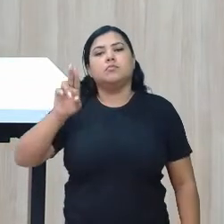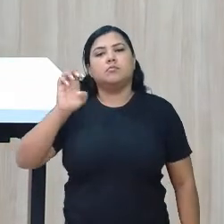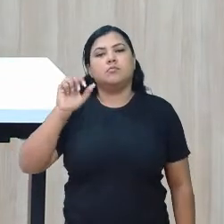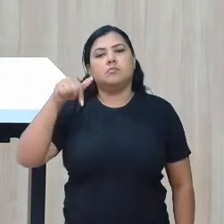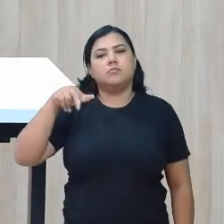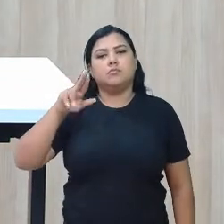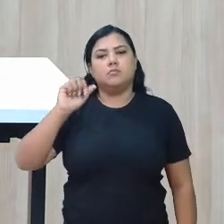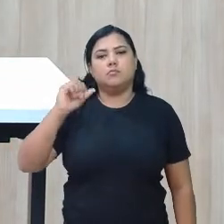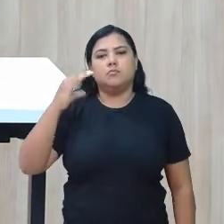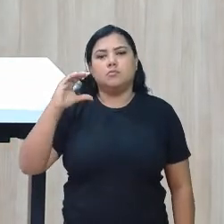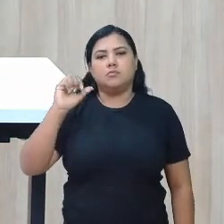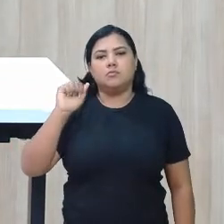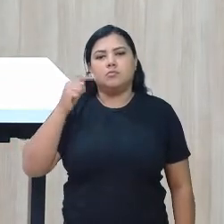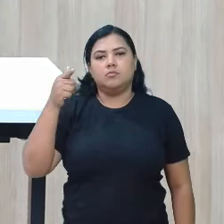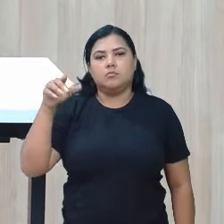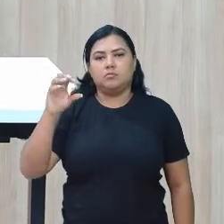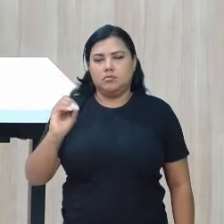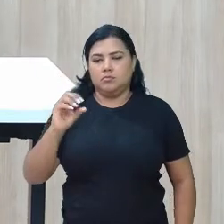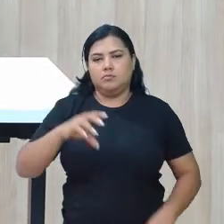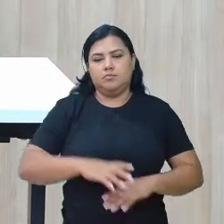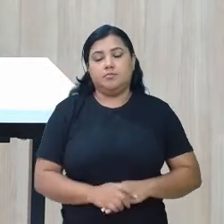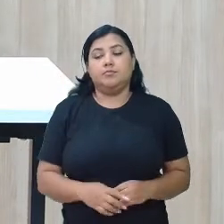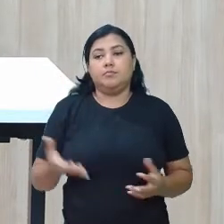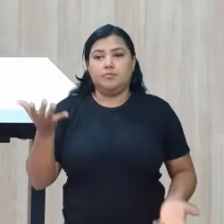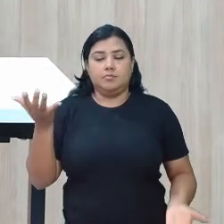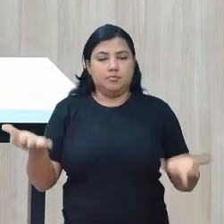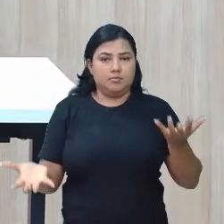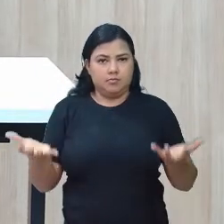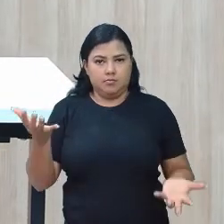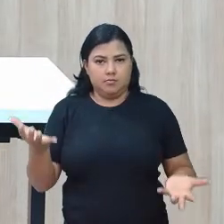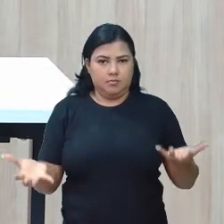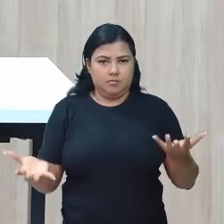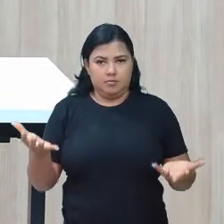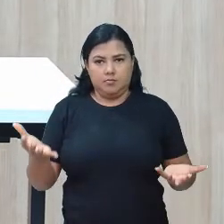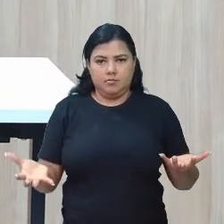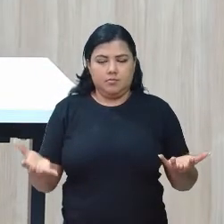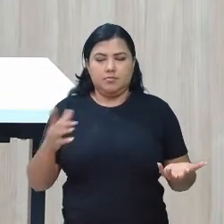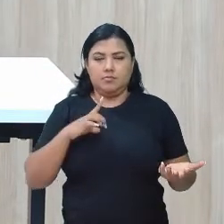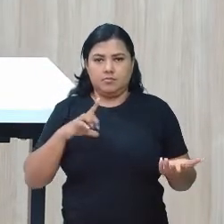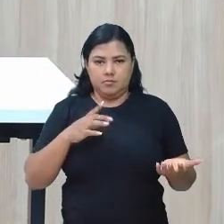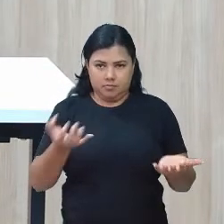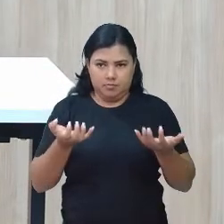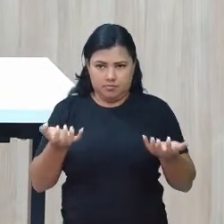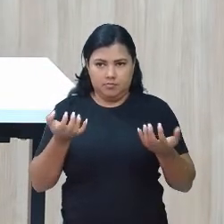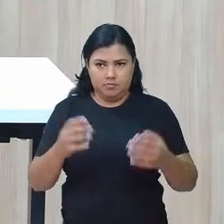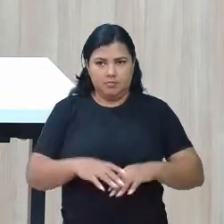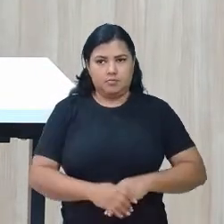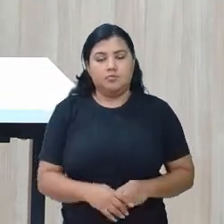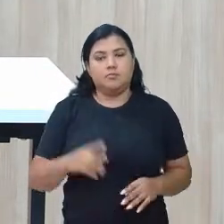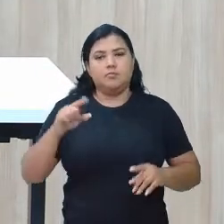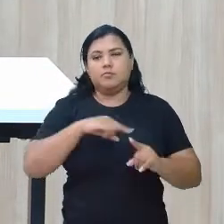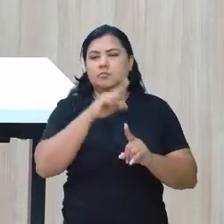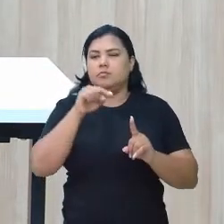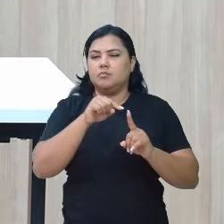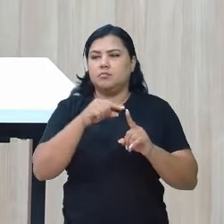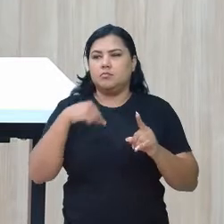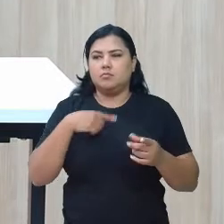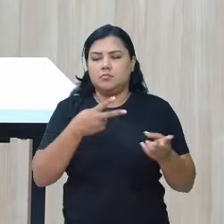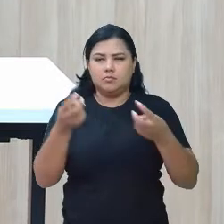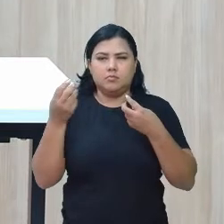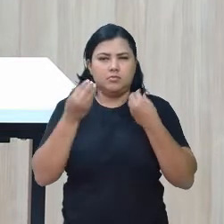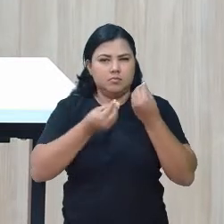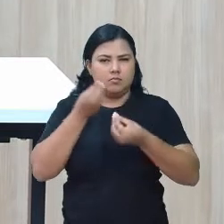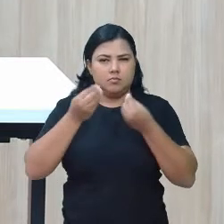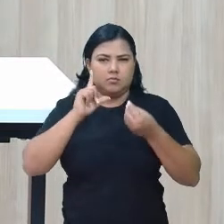tá bom? Então a balança de 2 pratos, ela busca esse equilíbrio e a partir daí a gente vai tentar enxergar e tentar ver como é essa